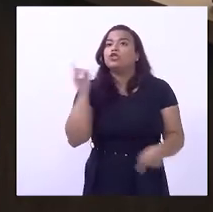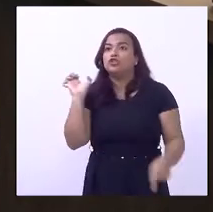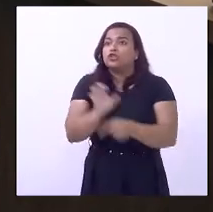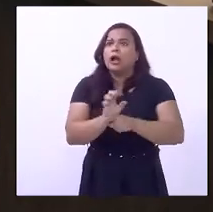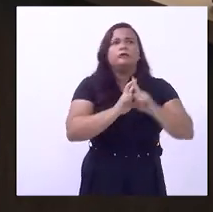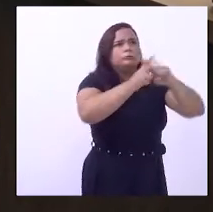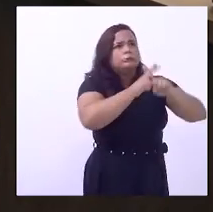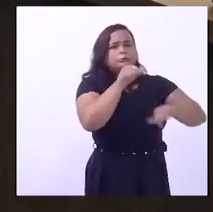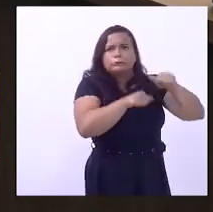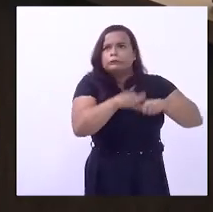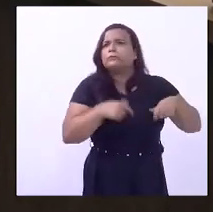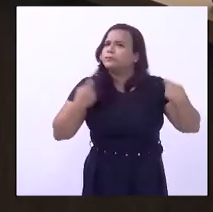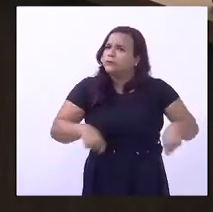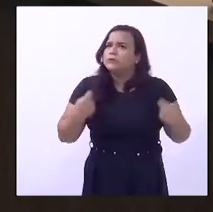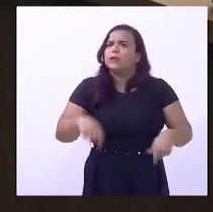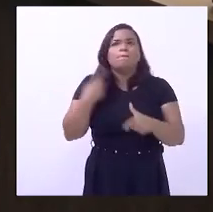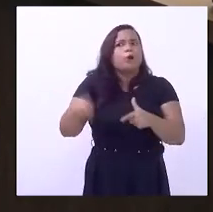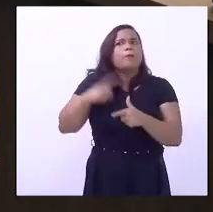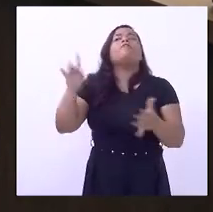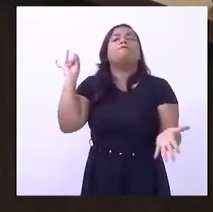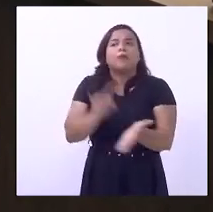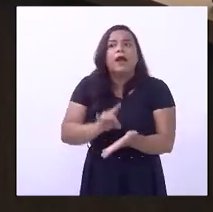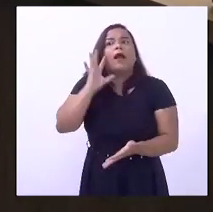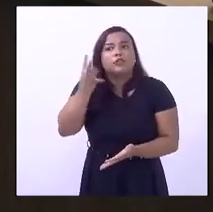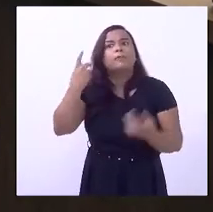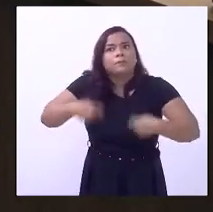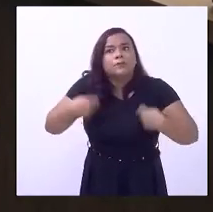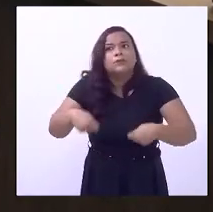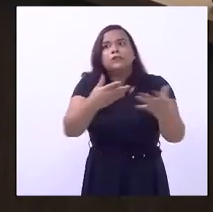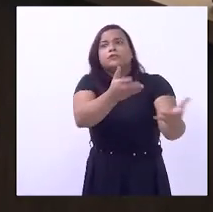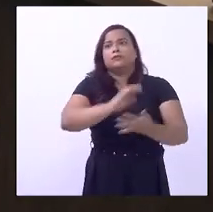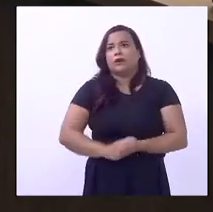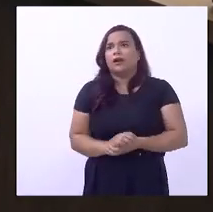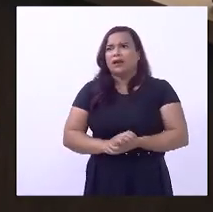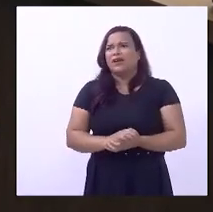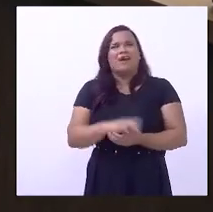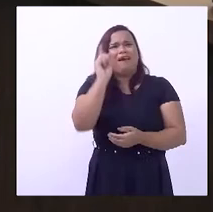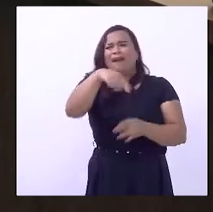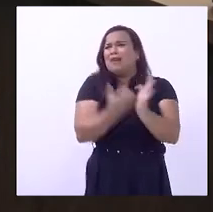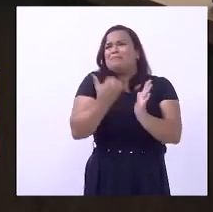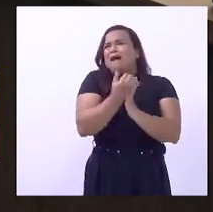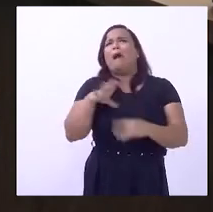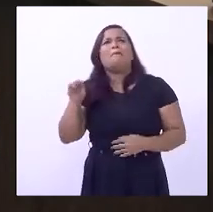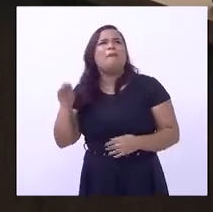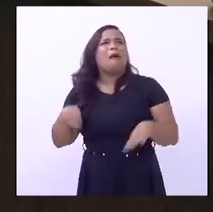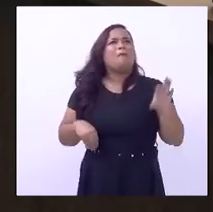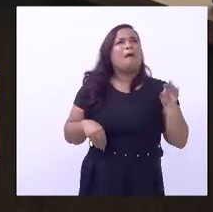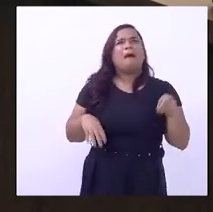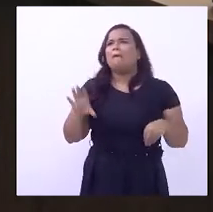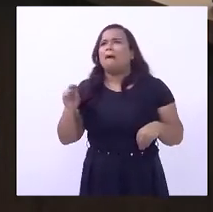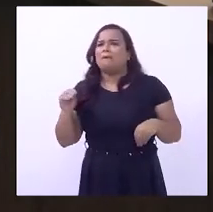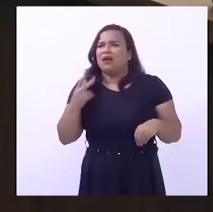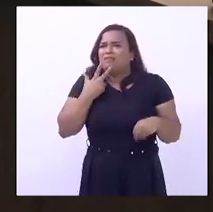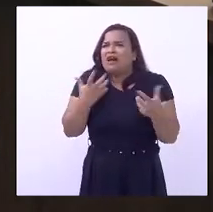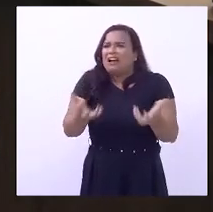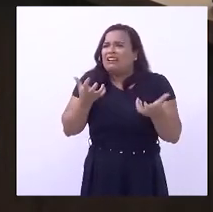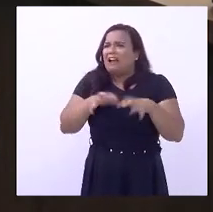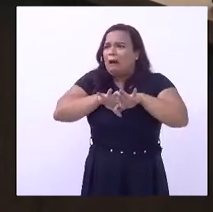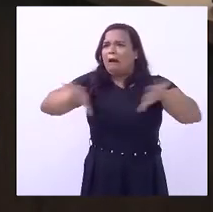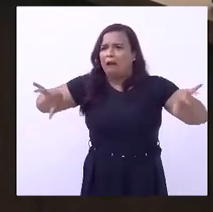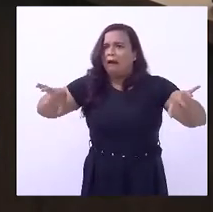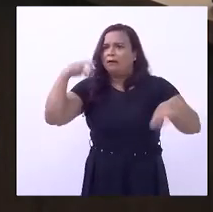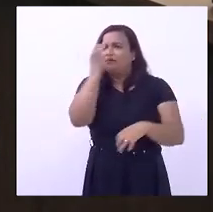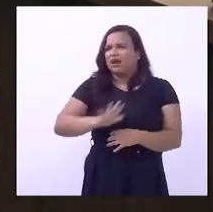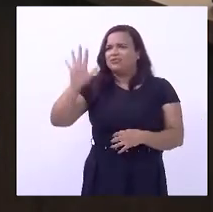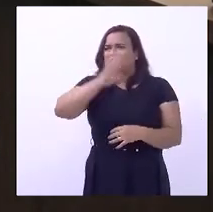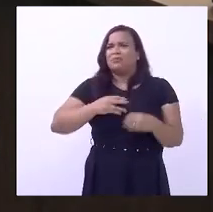reedificar. A gente tem problemas de verdade para tratar, que vão muito além desse mimimi de querer dividir o Brasil,